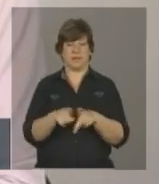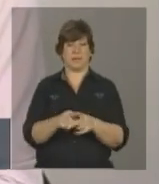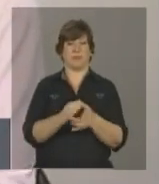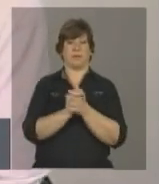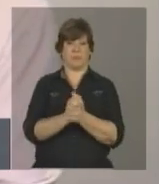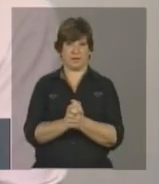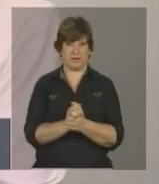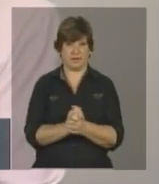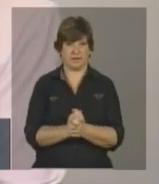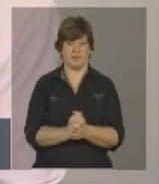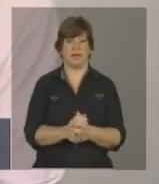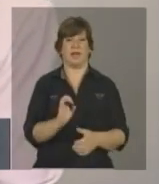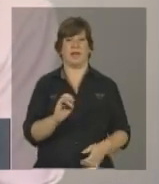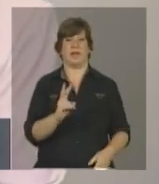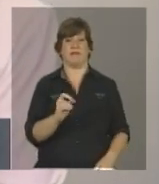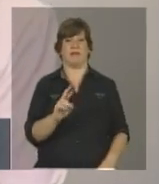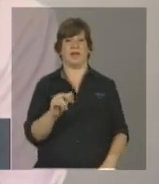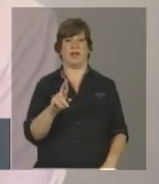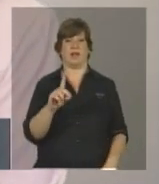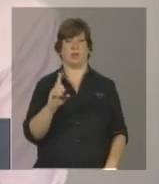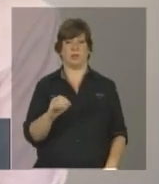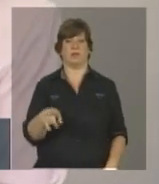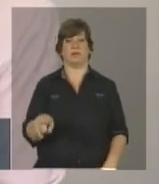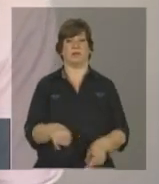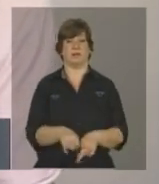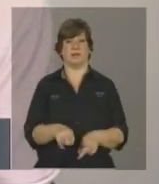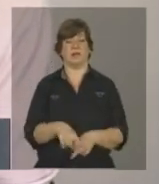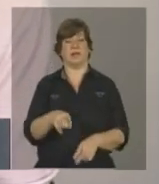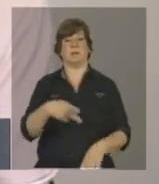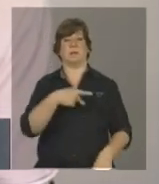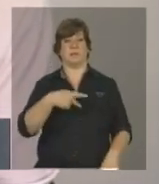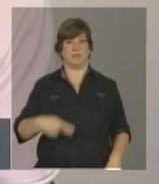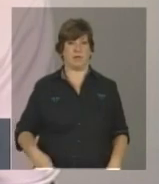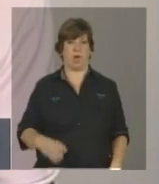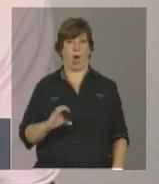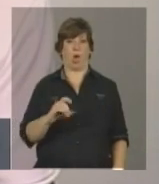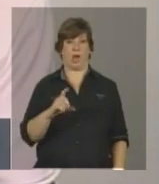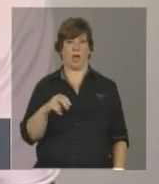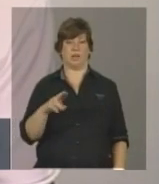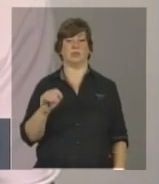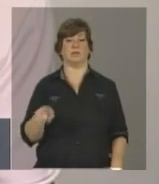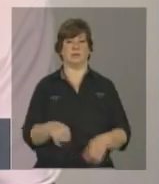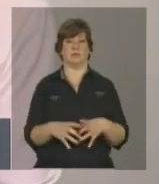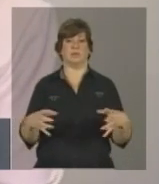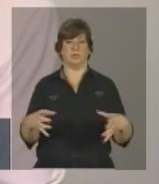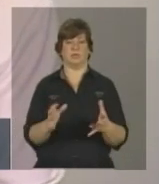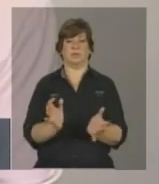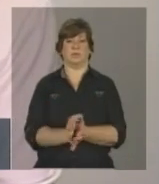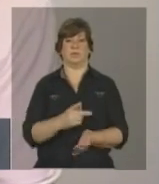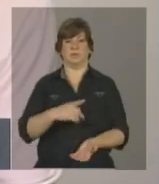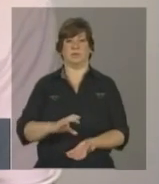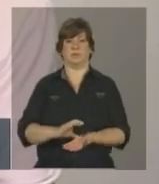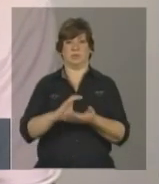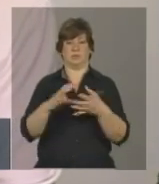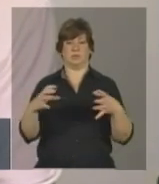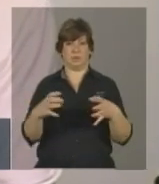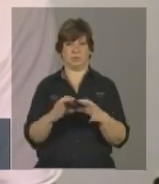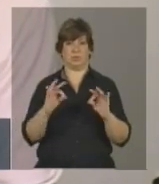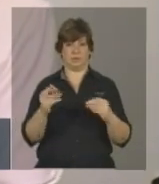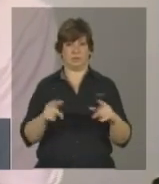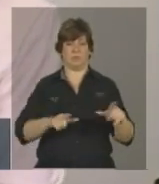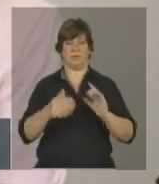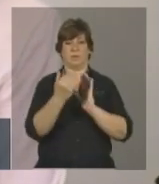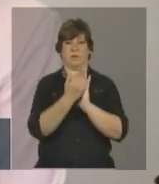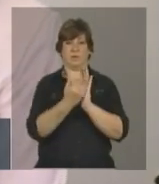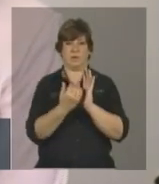o Everardo Bezerra Patriota, presidente do Colégio de Presidentes dos Conselhos Deliberativos dos Programas de Proteção a